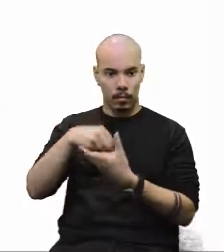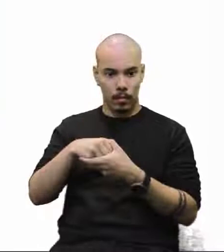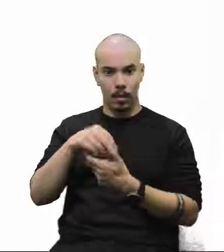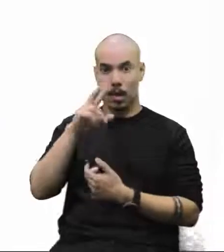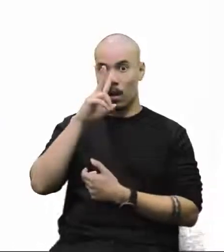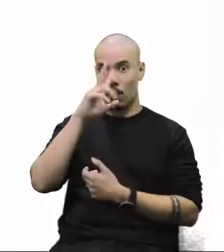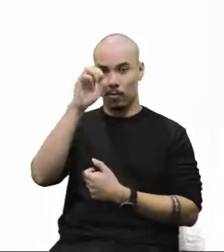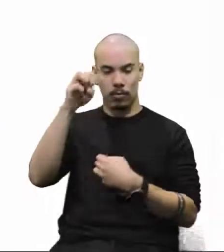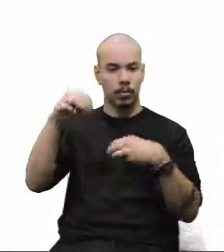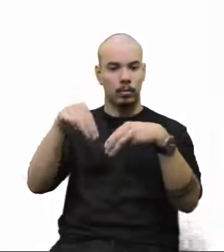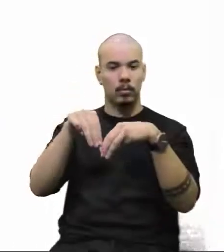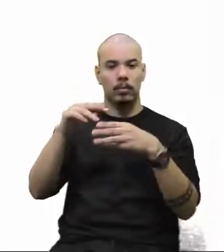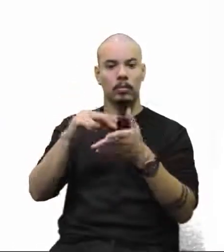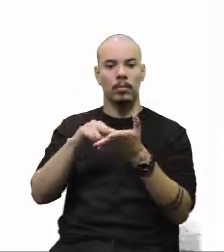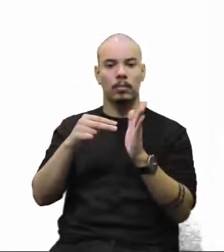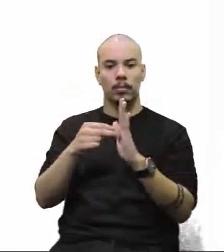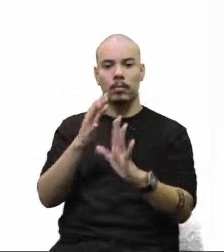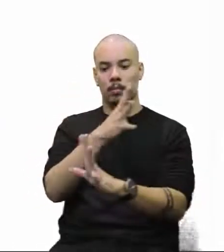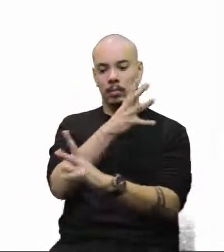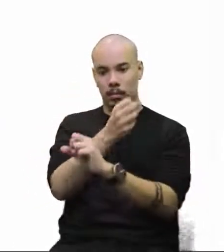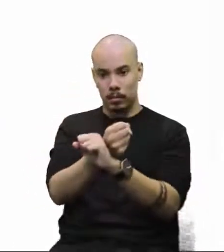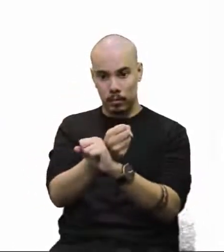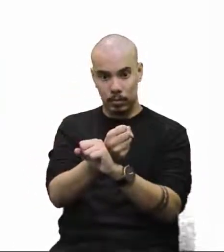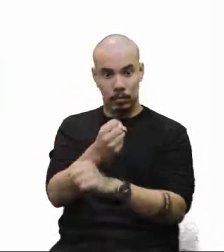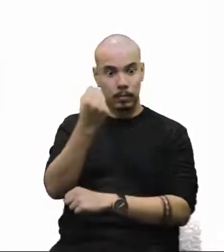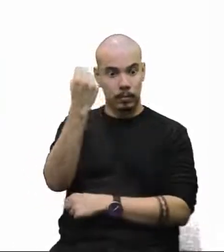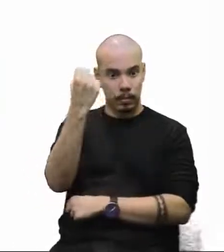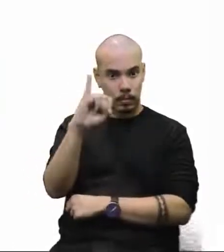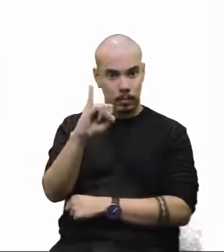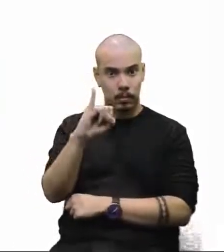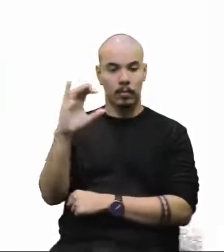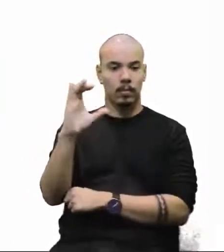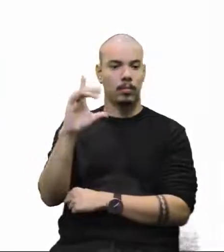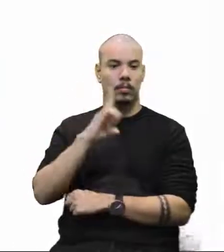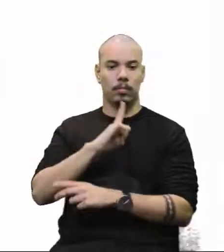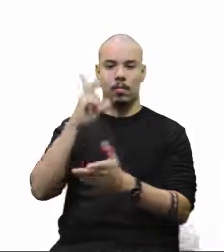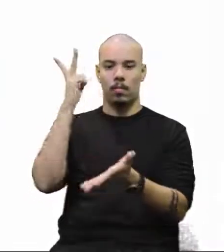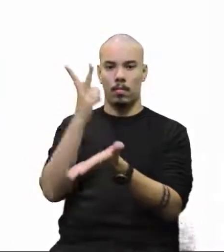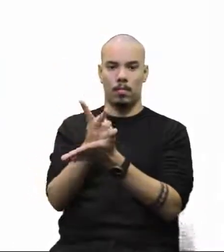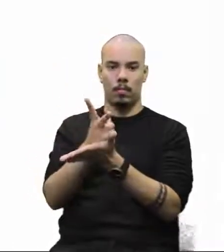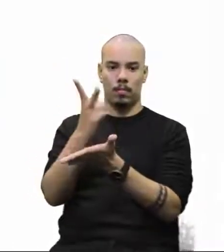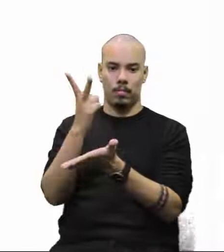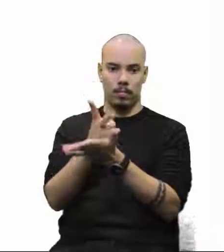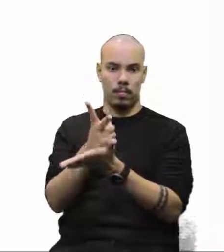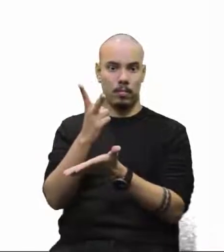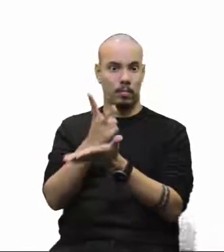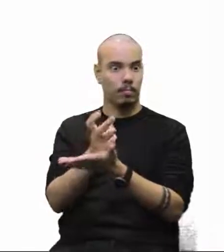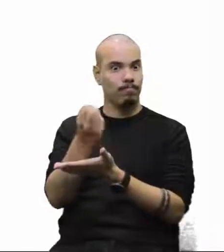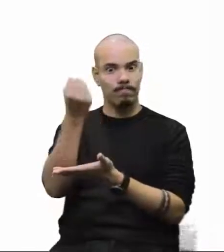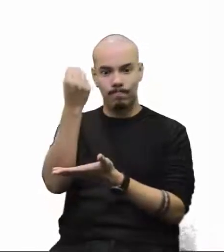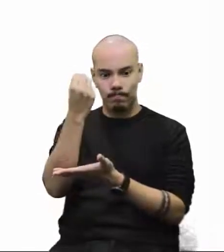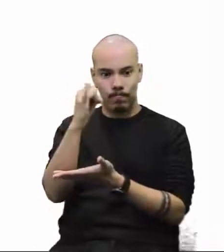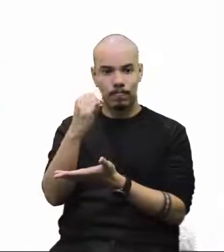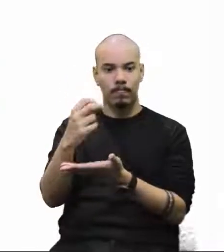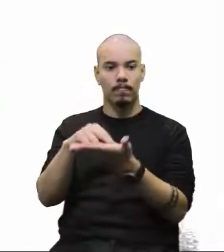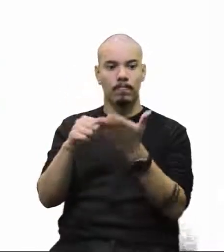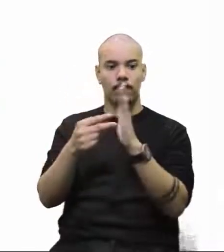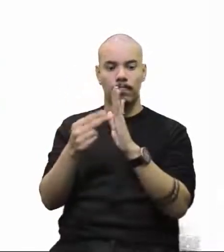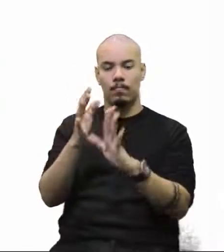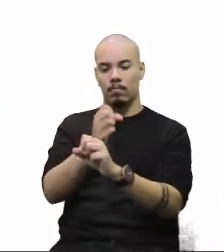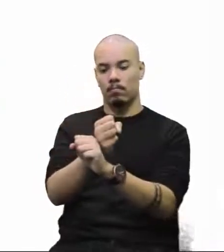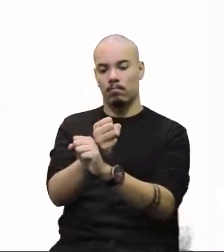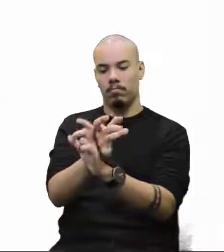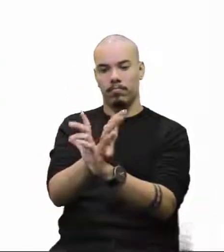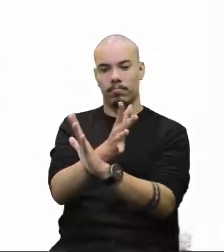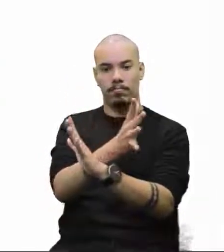força magnética será de atração, se as correntes tiverem o mesmo sentido. E será de repulsão,